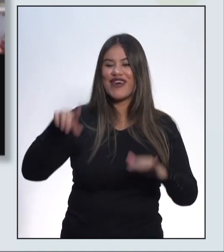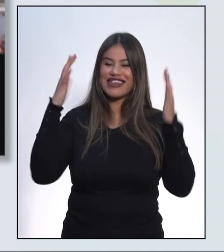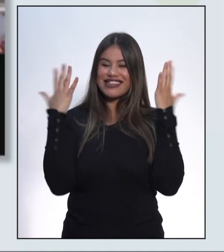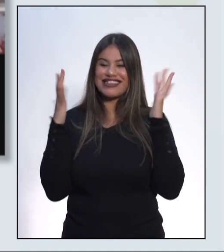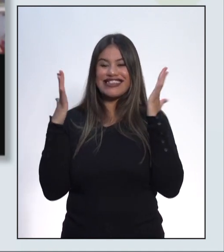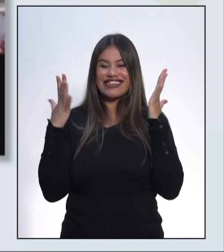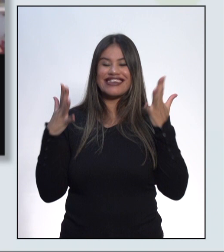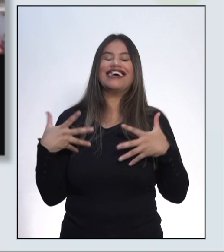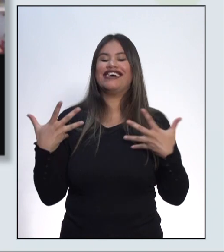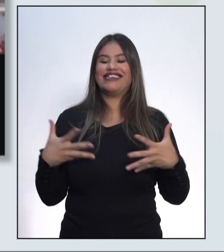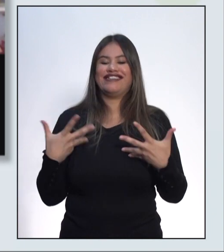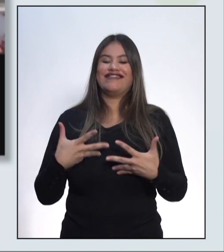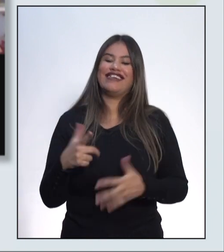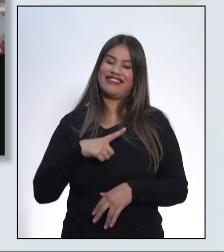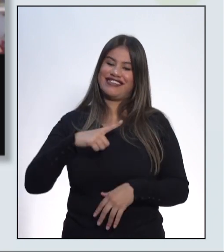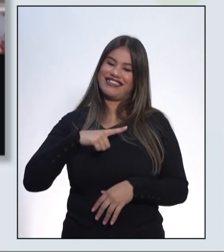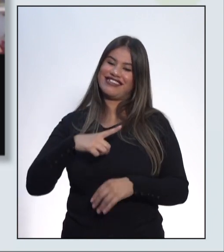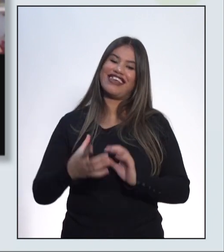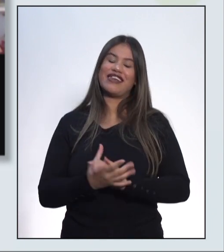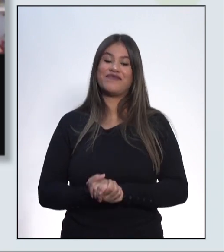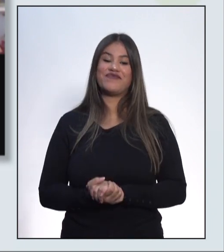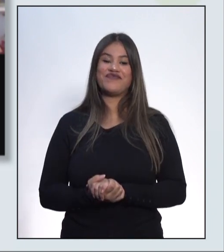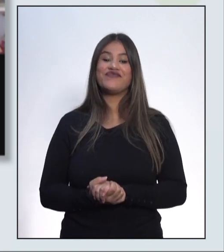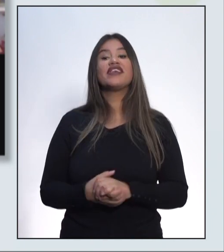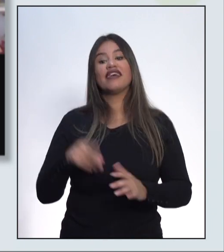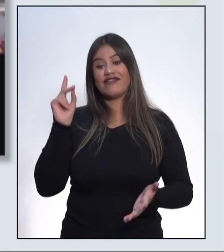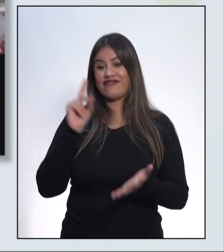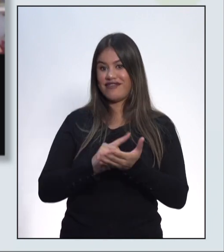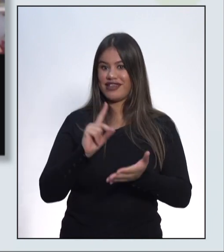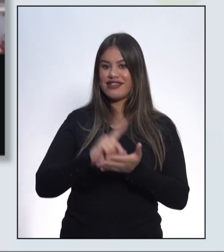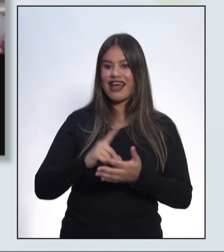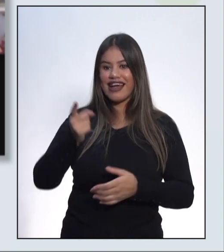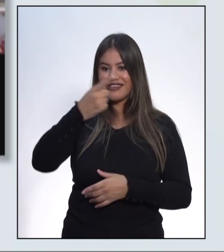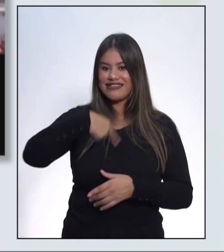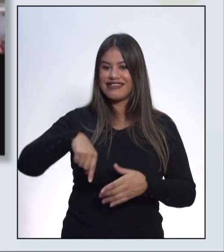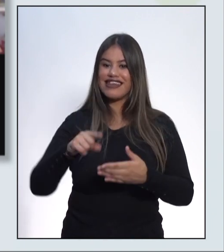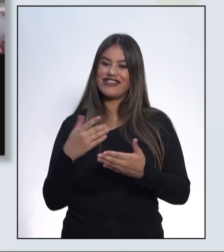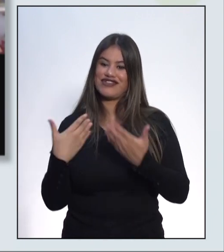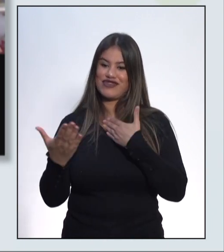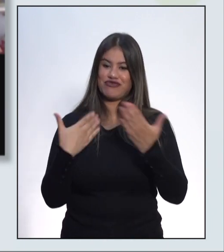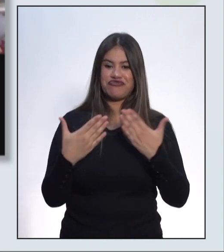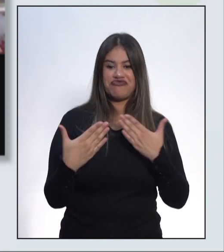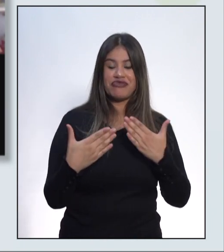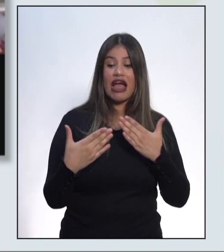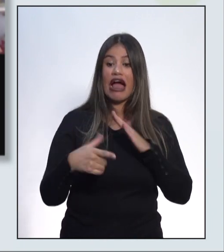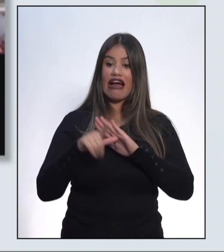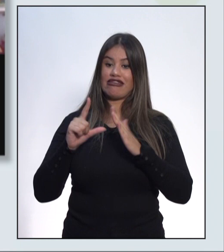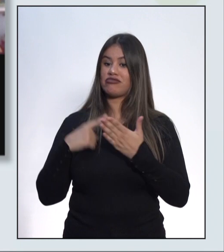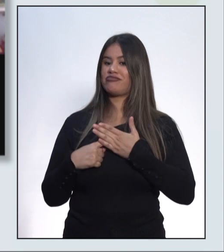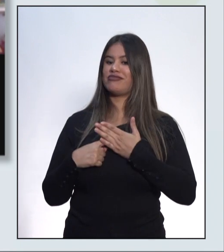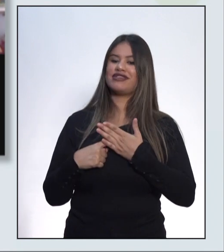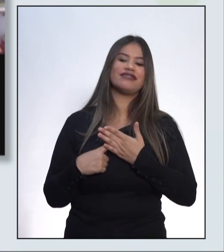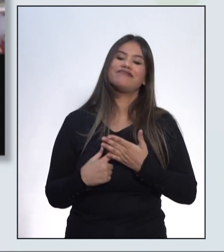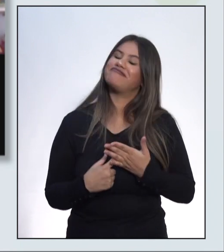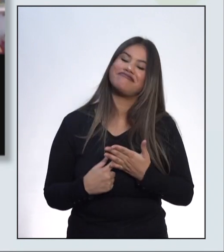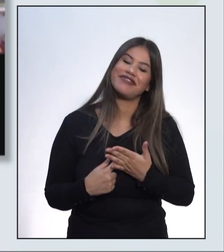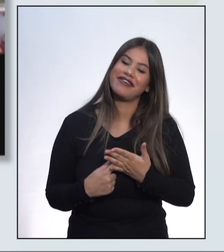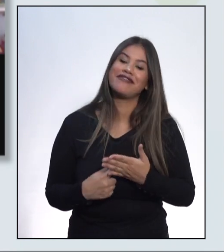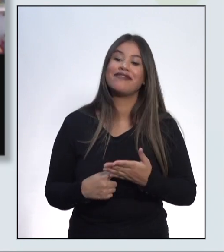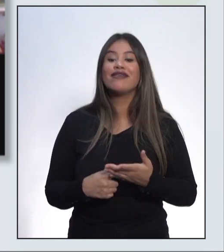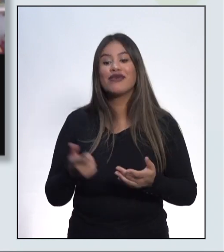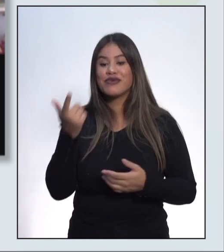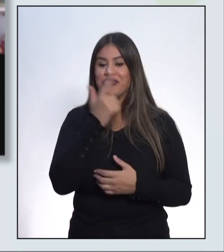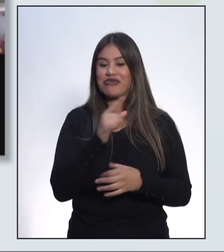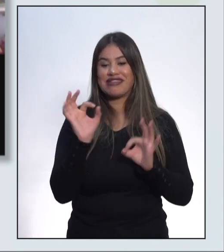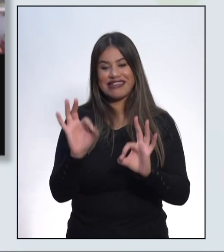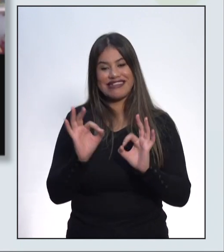semana. Que legal! Isso que a gente nem tinha planejado, bater bem com essa data, né? Então, Mari, eu queria que você